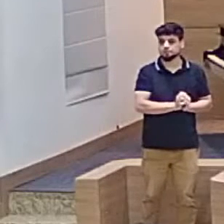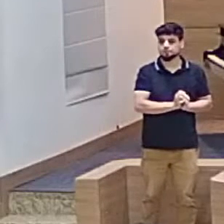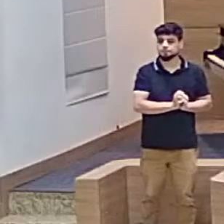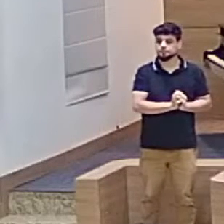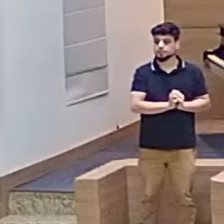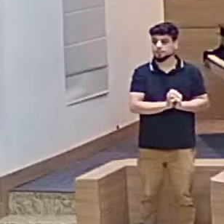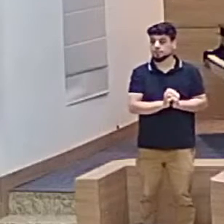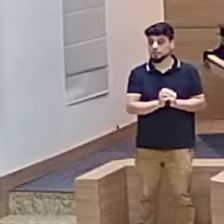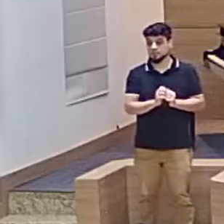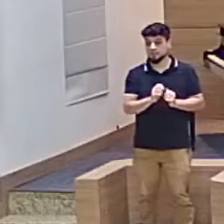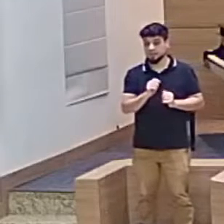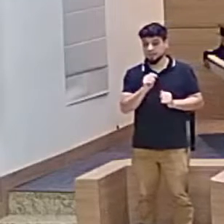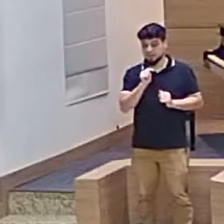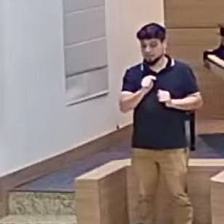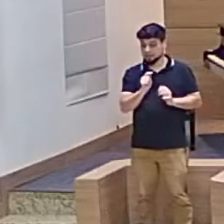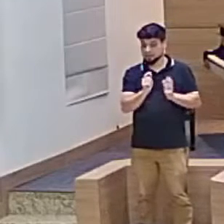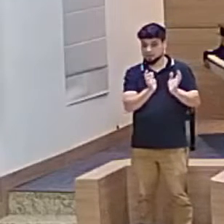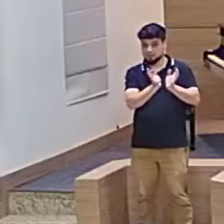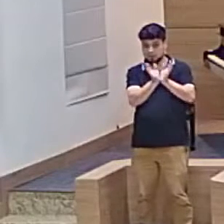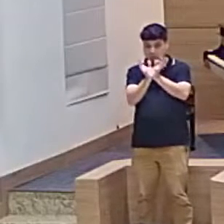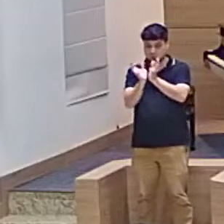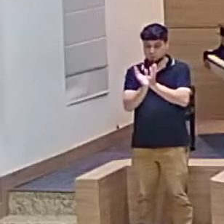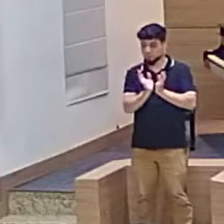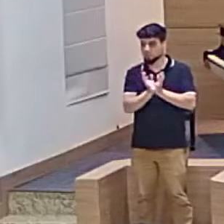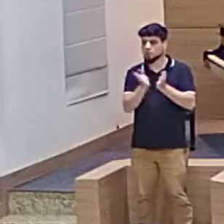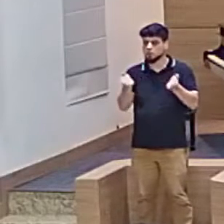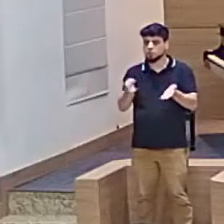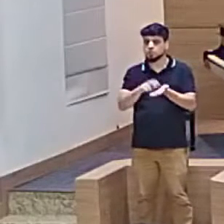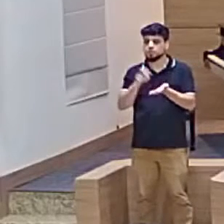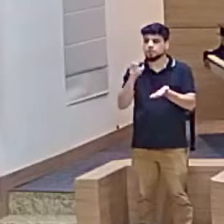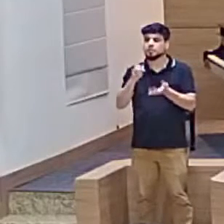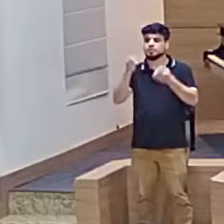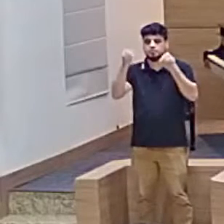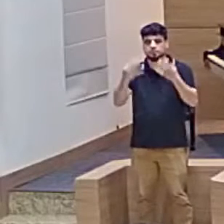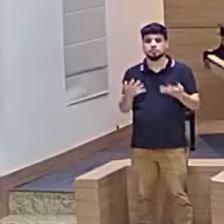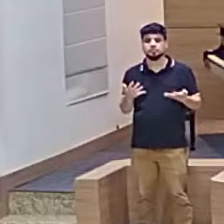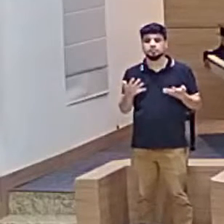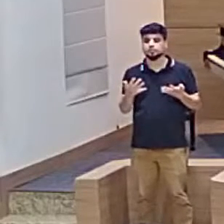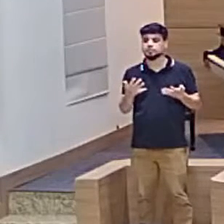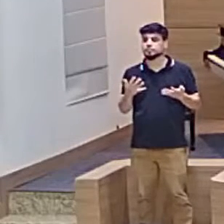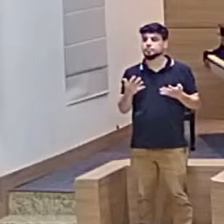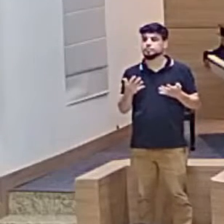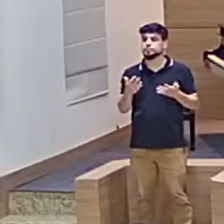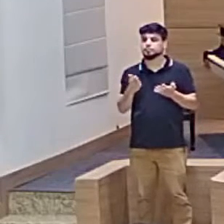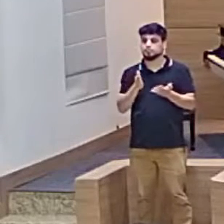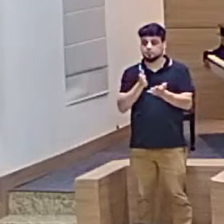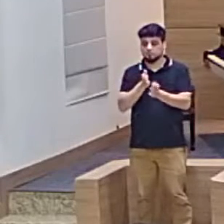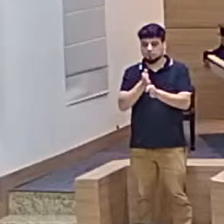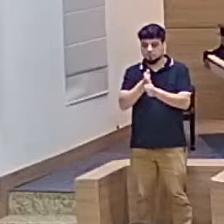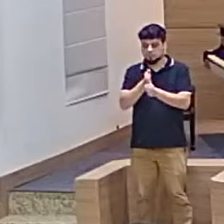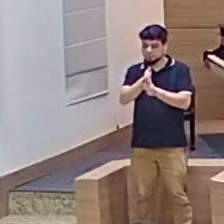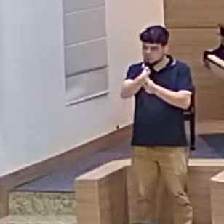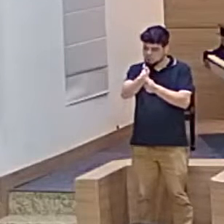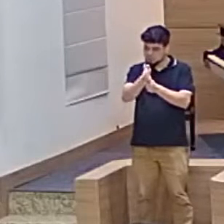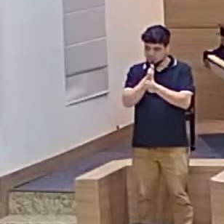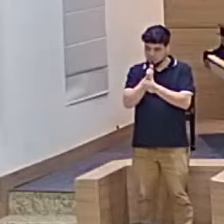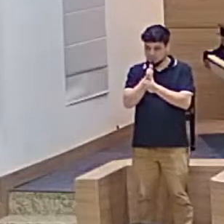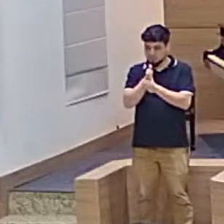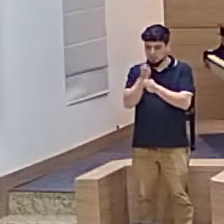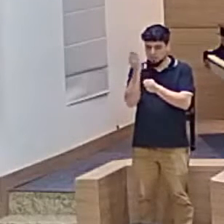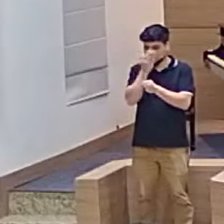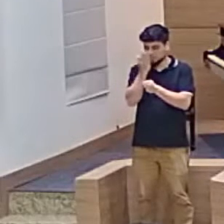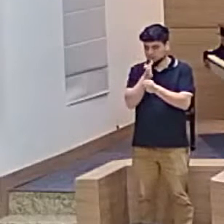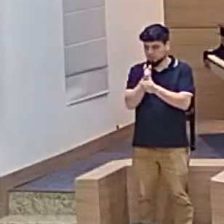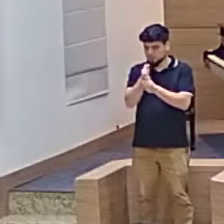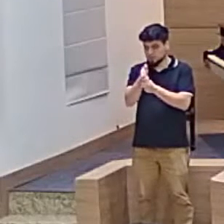esse grupo eles queriam estar hoje pela manhã nós falamos de um Limiar de uma linha invisível esse grupo Queria estar